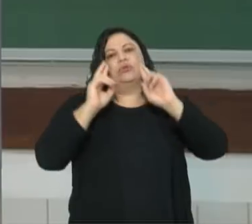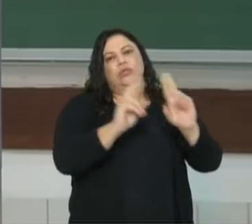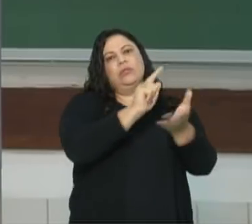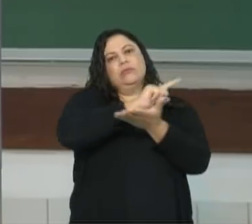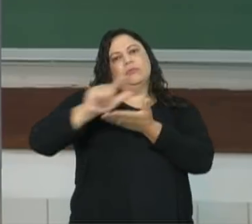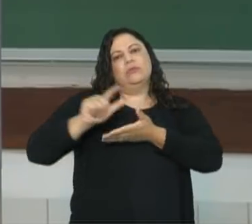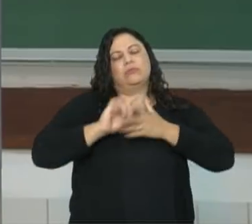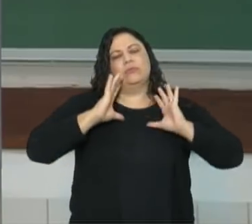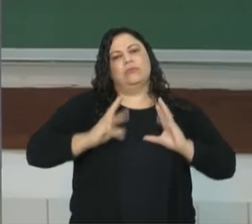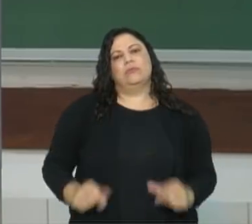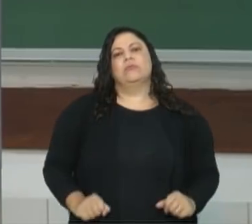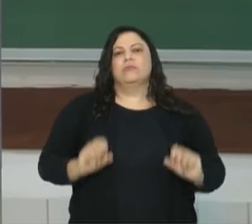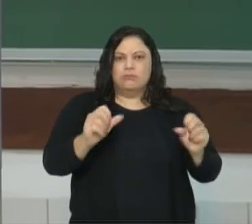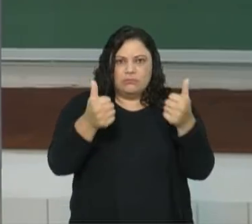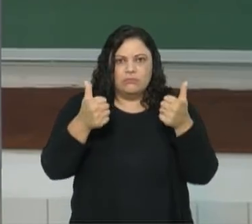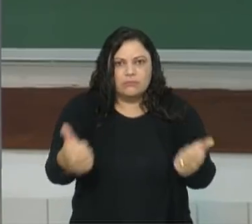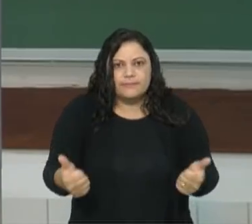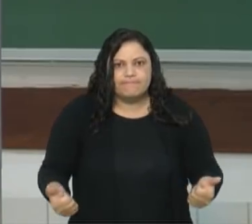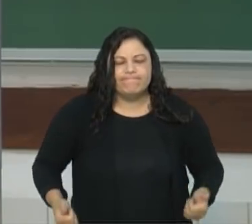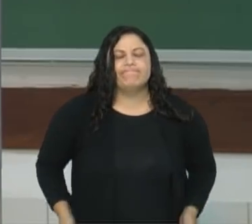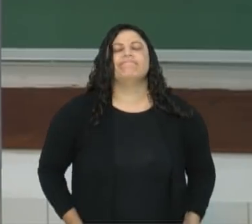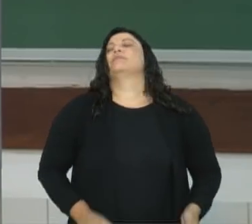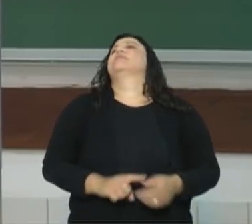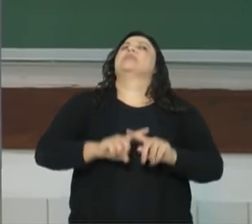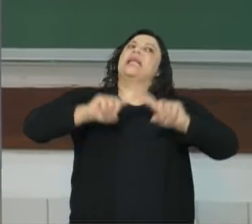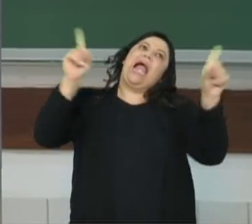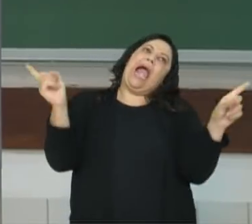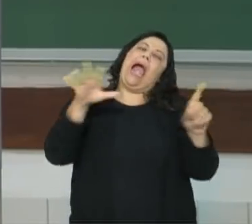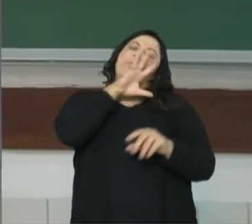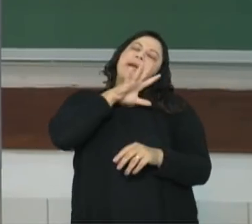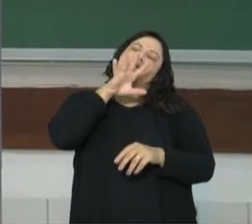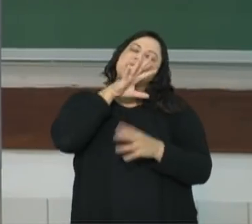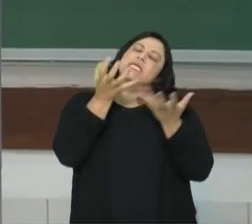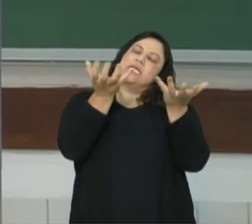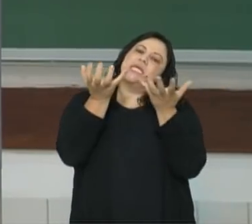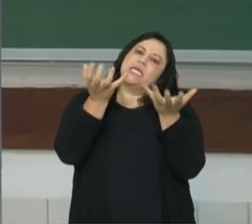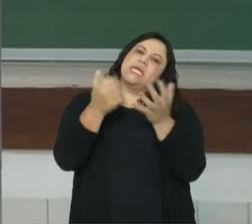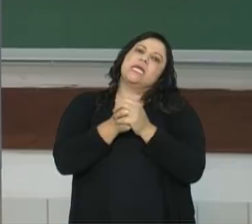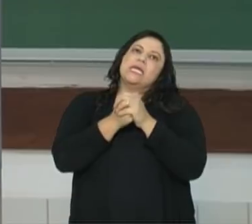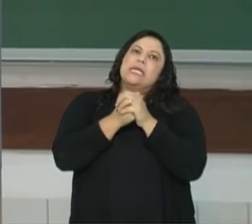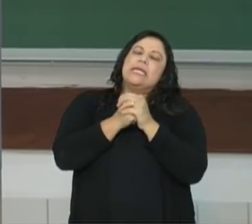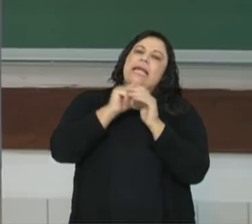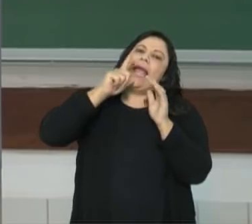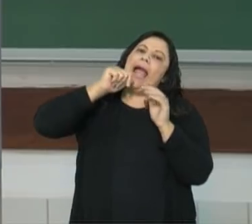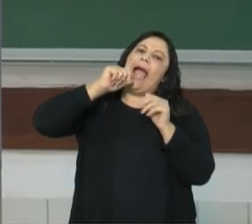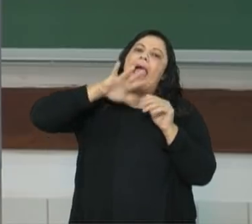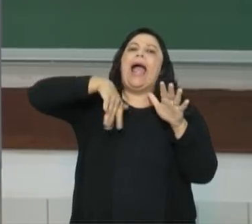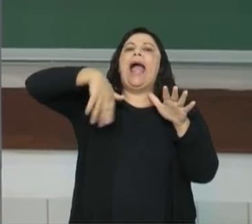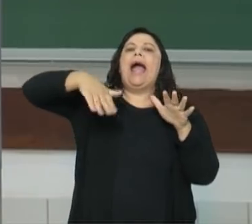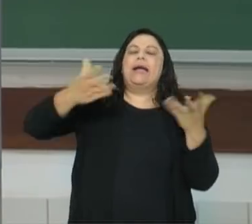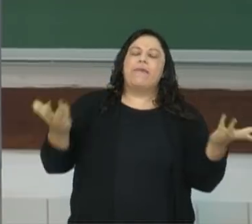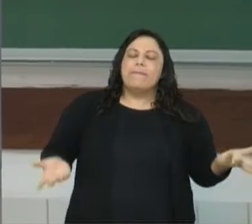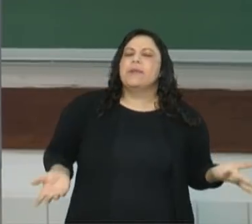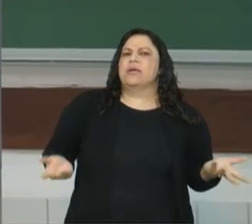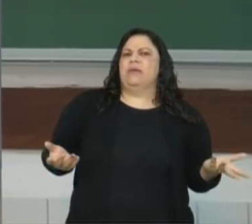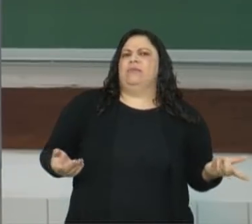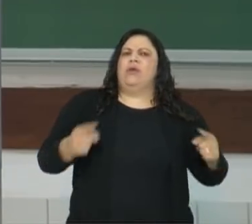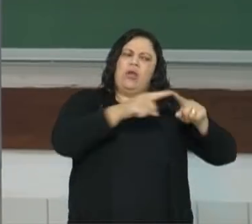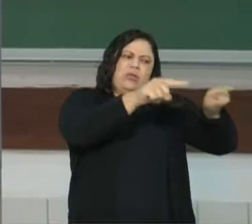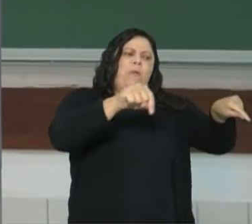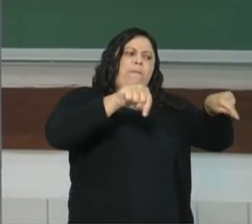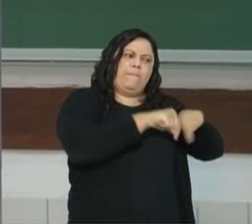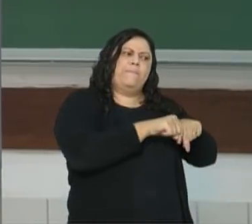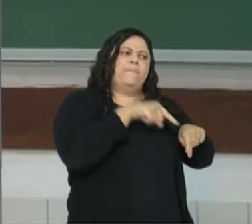higiene. Correto? O animalzinho queria tomar banho. Tem uma piscina em casa para ele, então, já que você quer tanto que ele tome banho. Mas